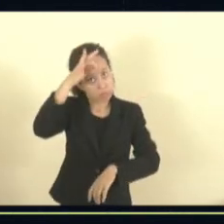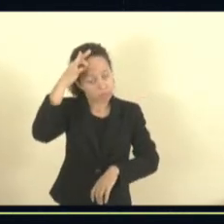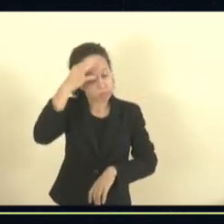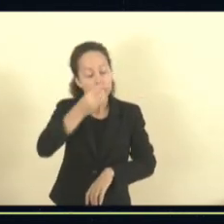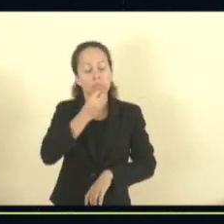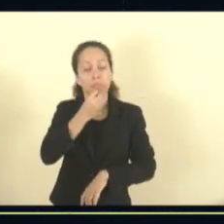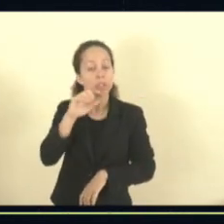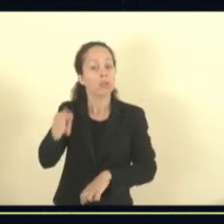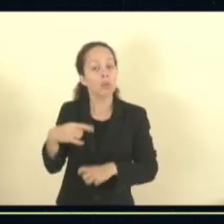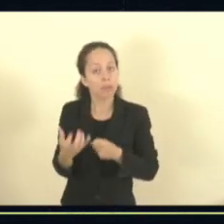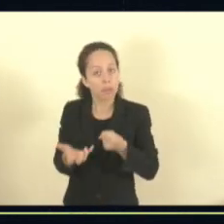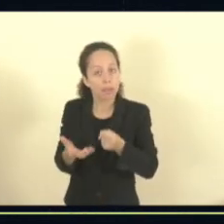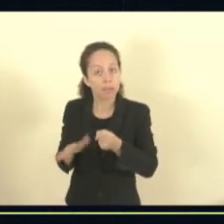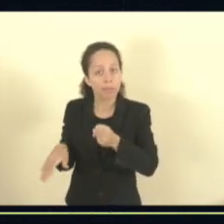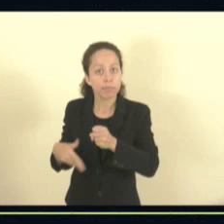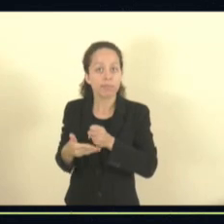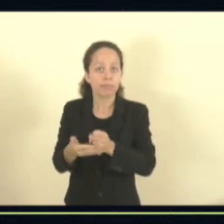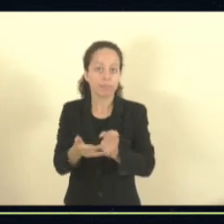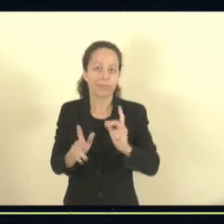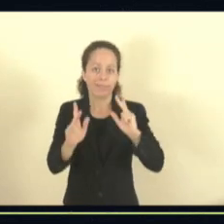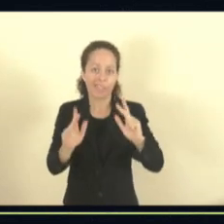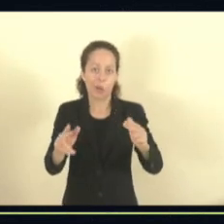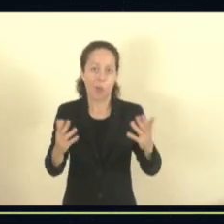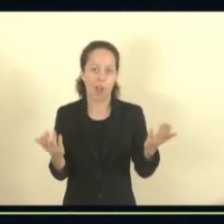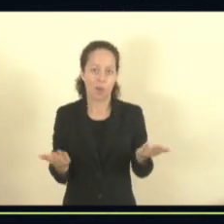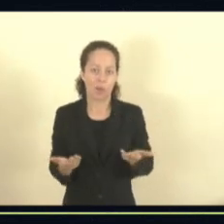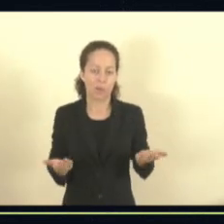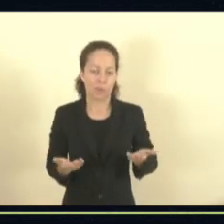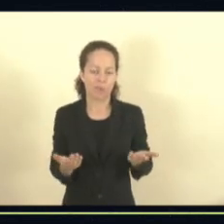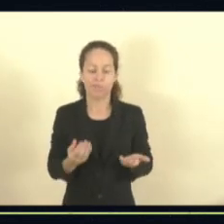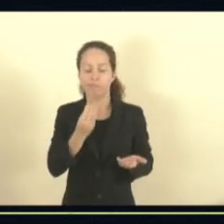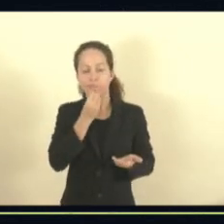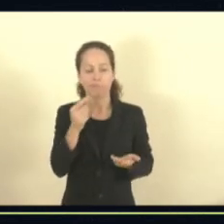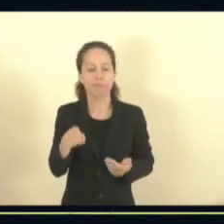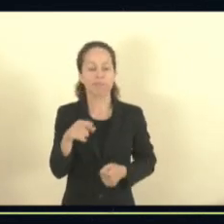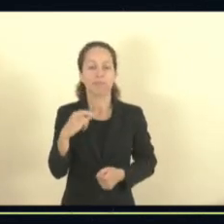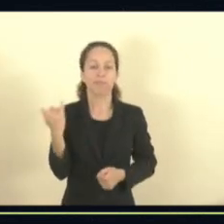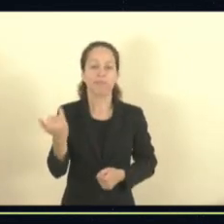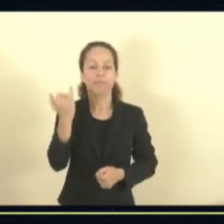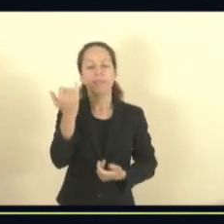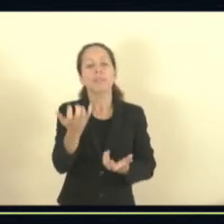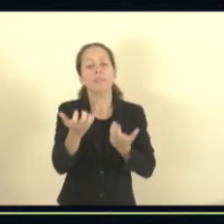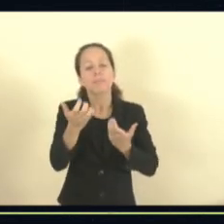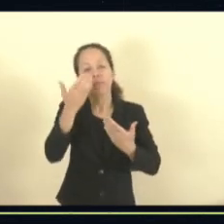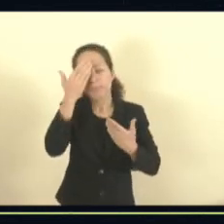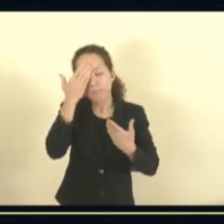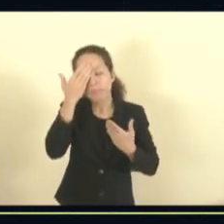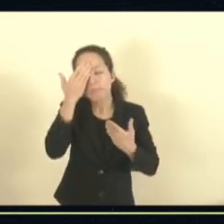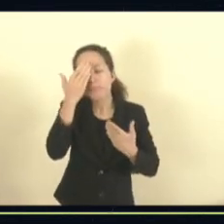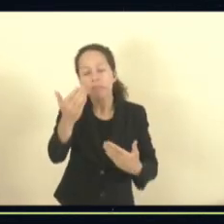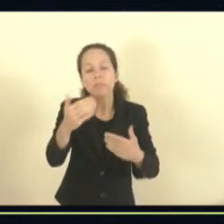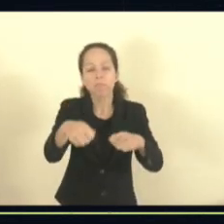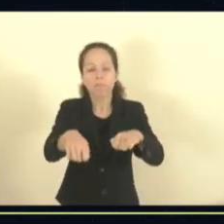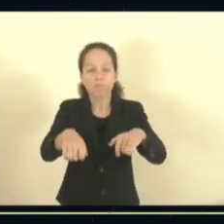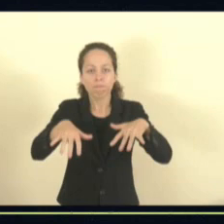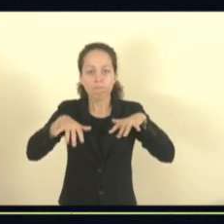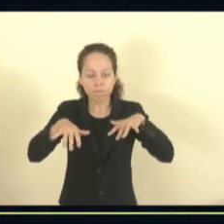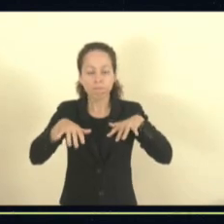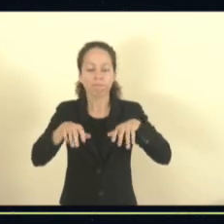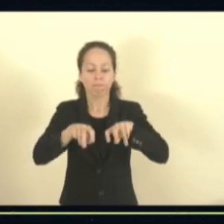uma contribuição como essa que fizemos agora. Então, assim, é muito importante isso. Mas eu quero agradecer ao plenário da Assembleia pela